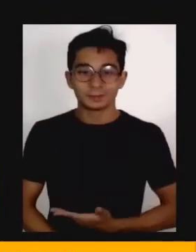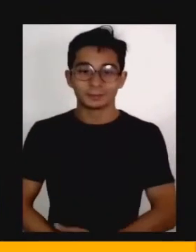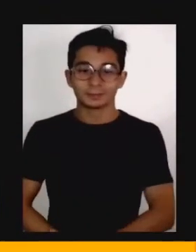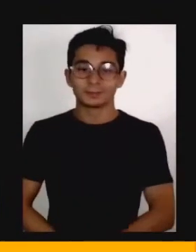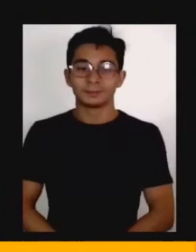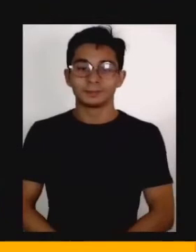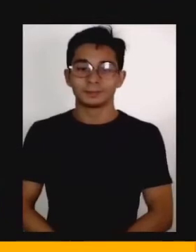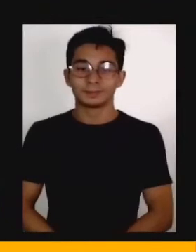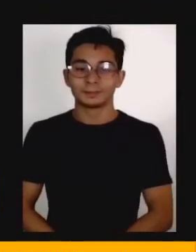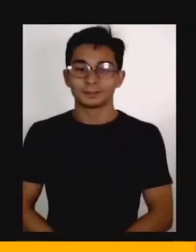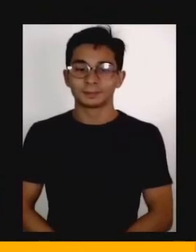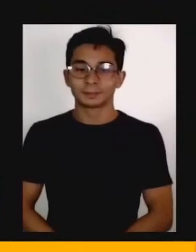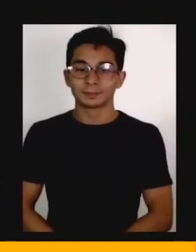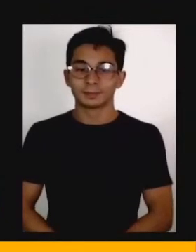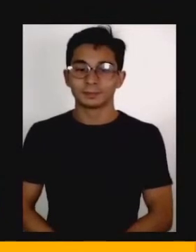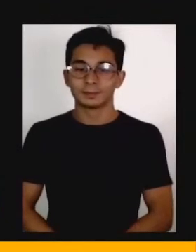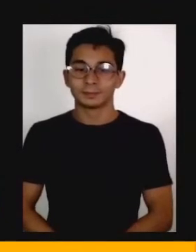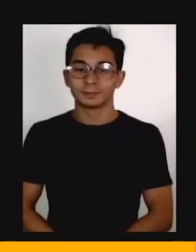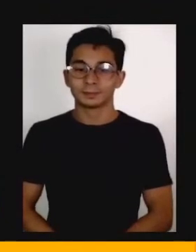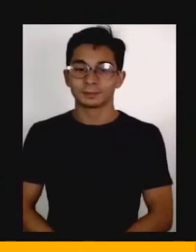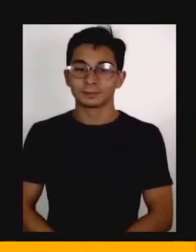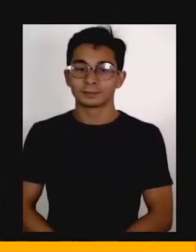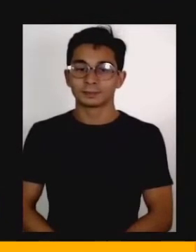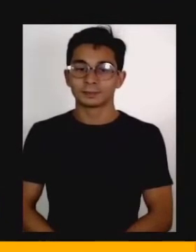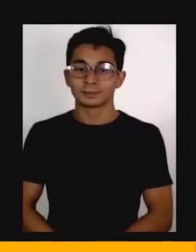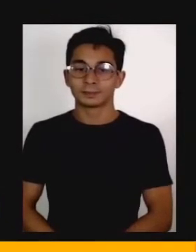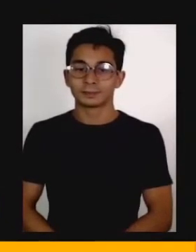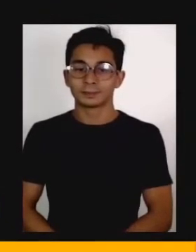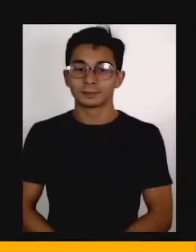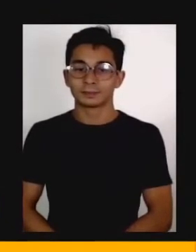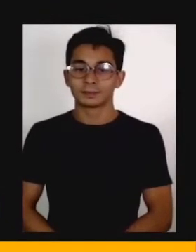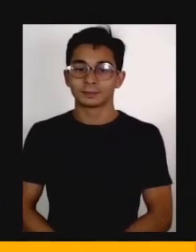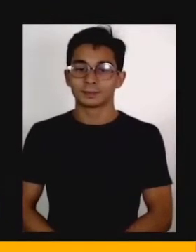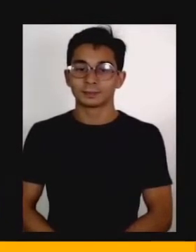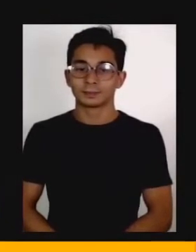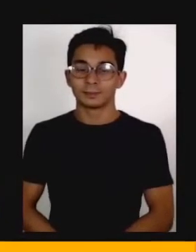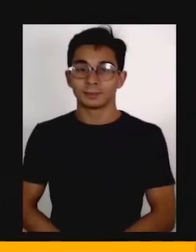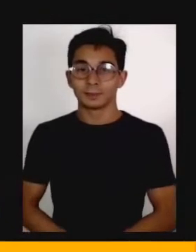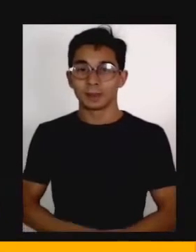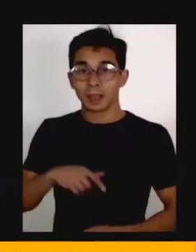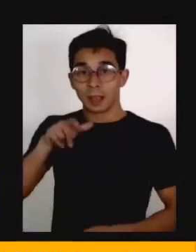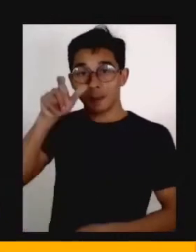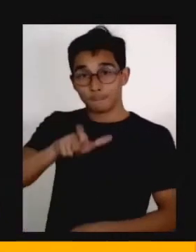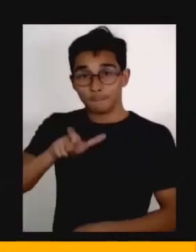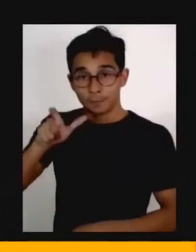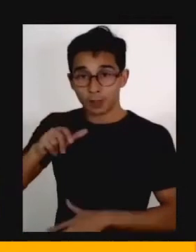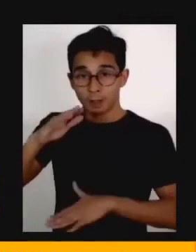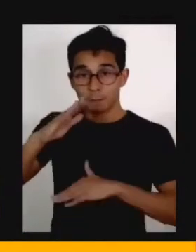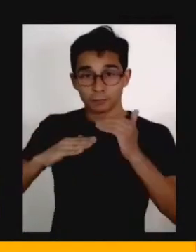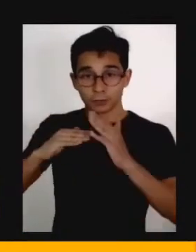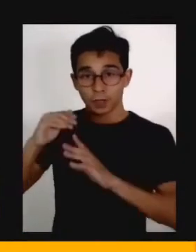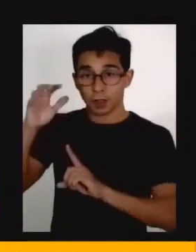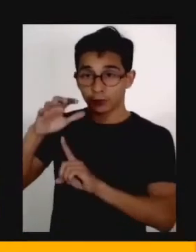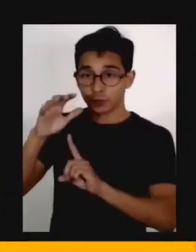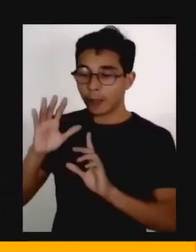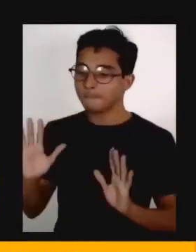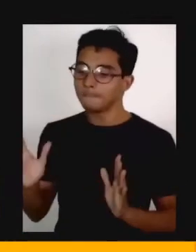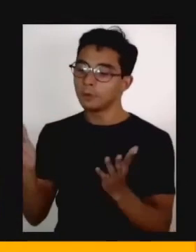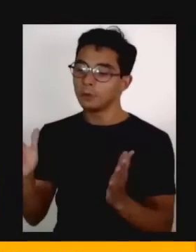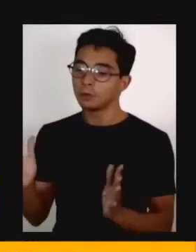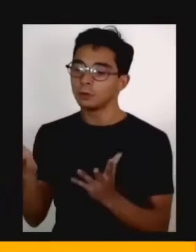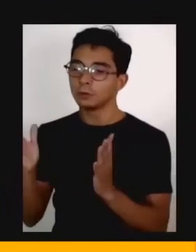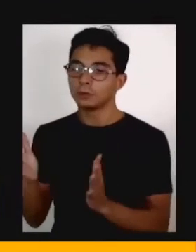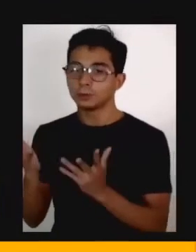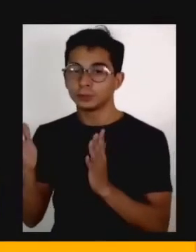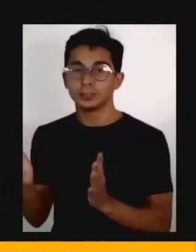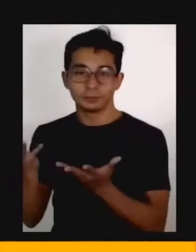nesse slide. E como que a gente fez para motivar os influenciadores a quererem produzir esse conteúdo, né?